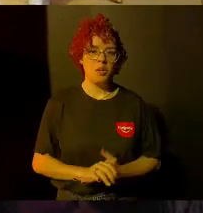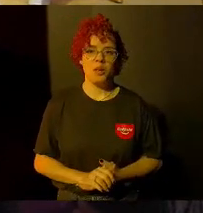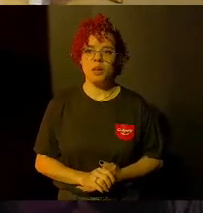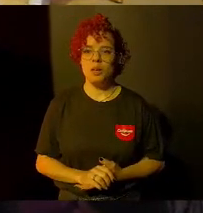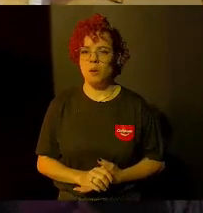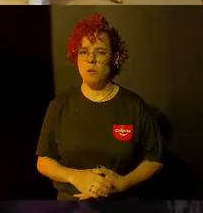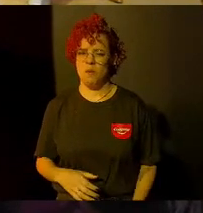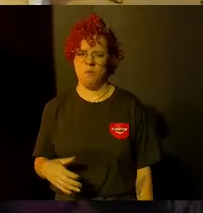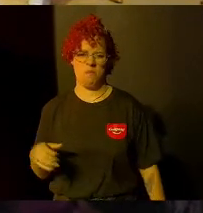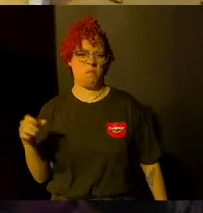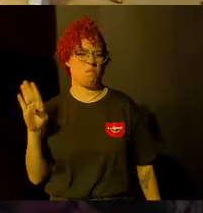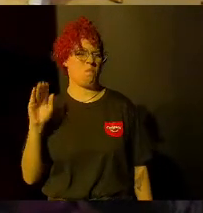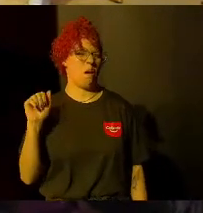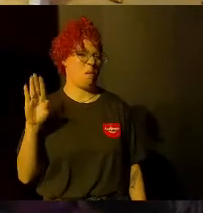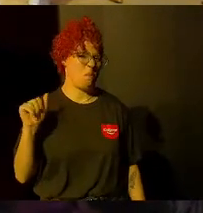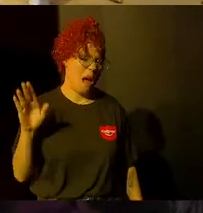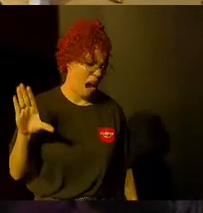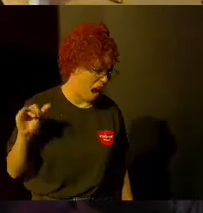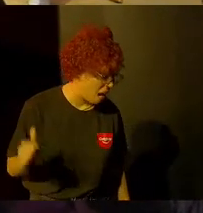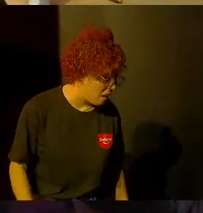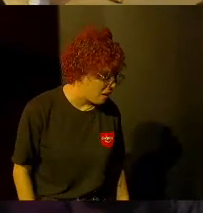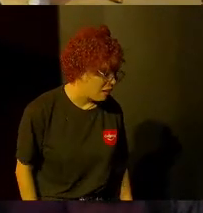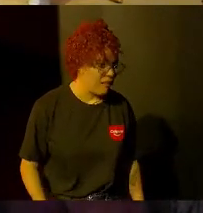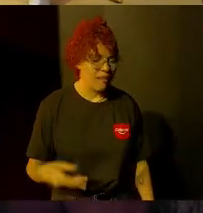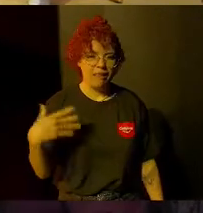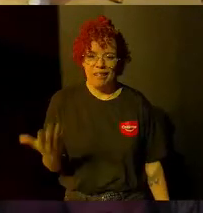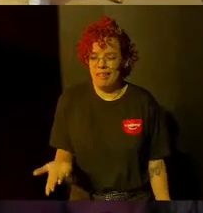babaca depois de tanto tempo